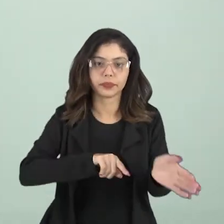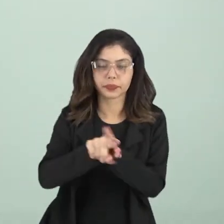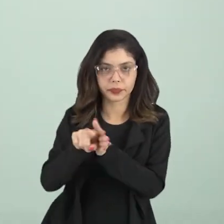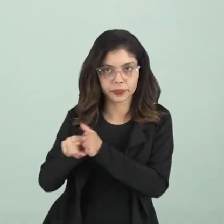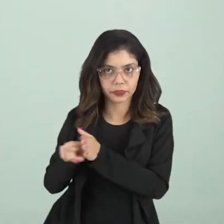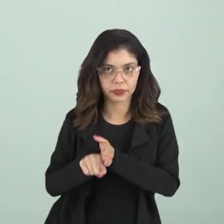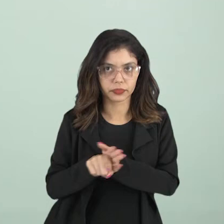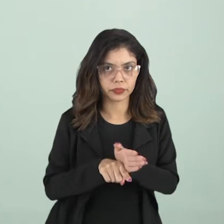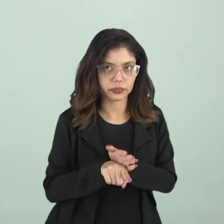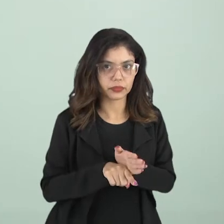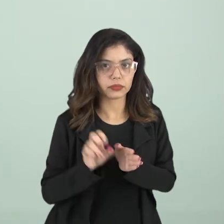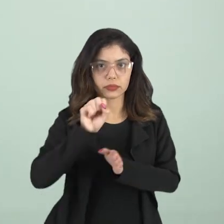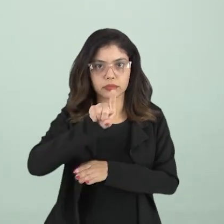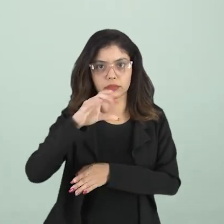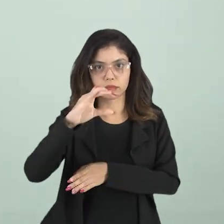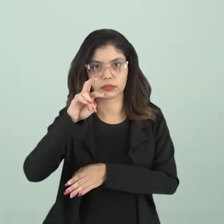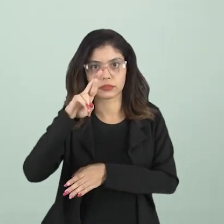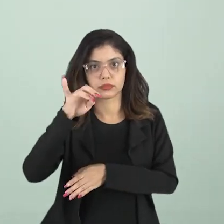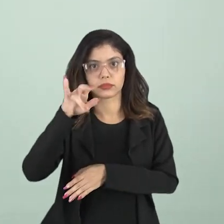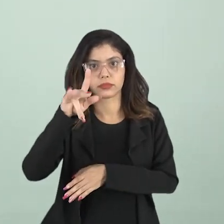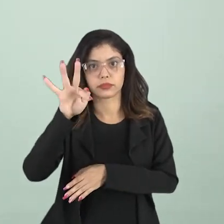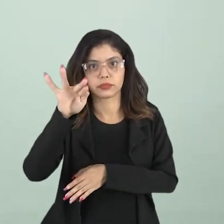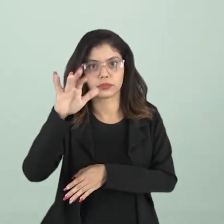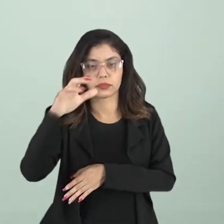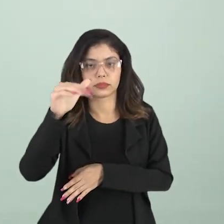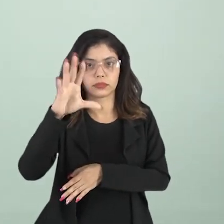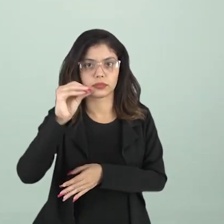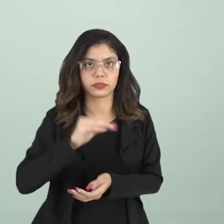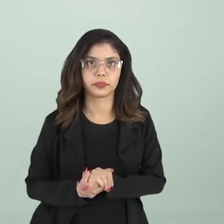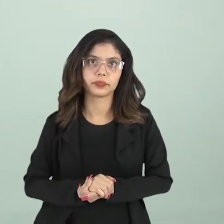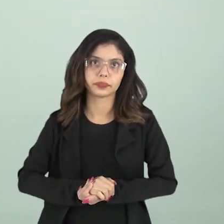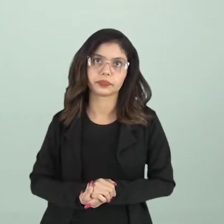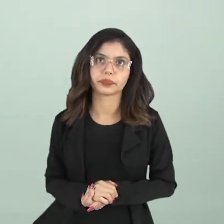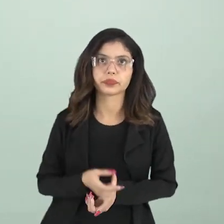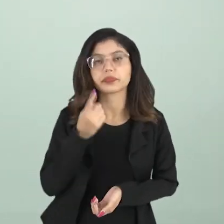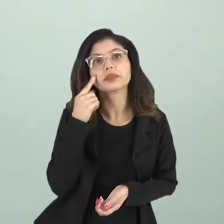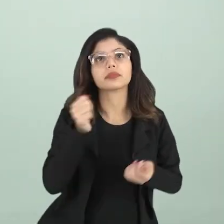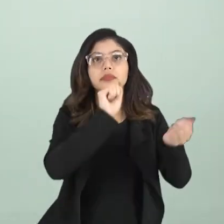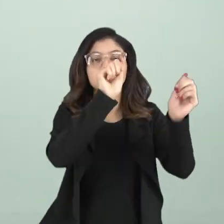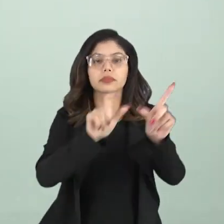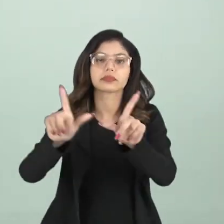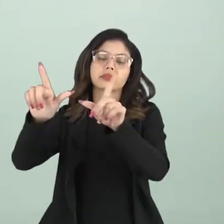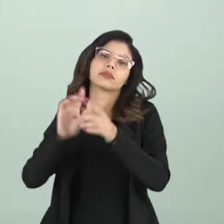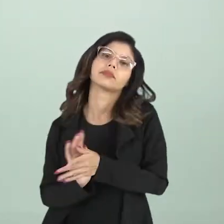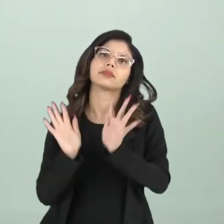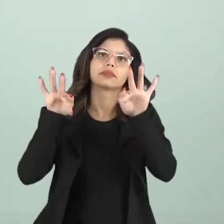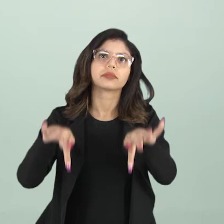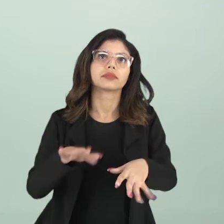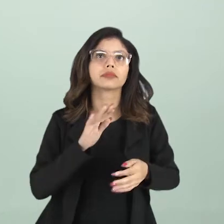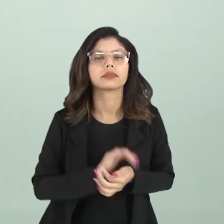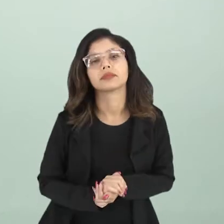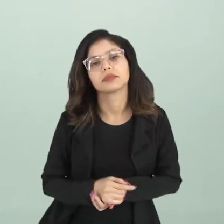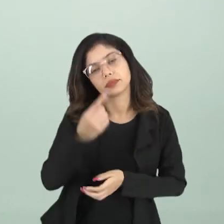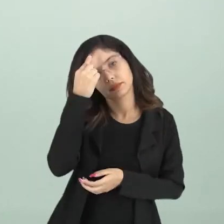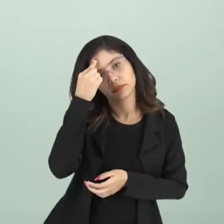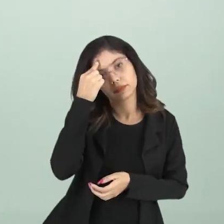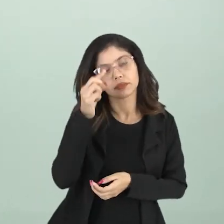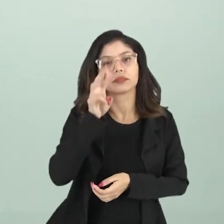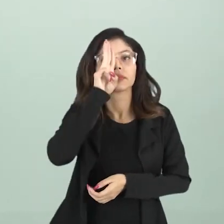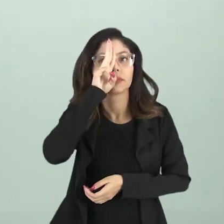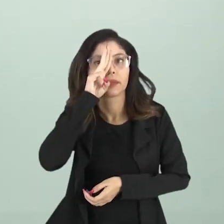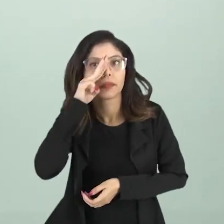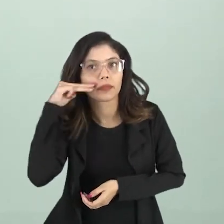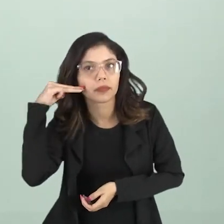Pesquise a respeito dessa classificação. Observando novamente o nosso esquema, por fim, nós temos o pensamento de